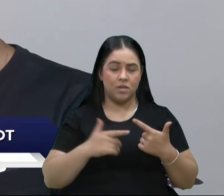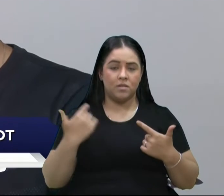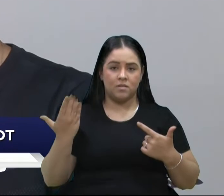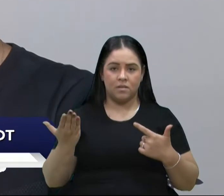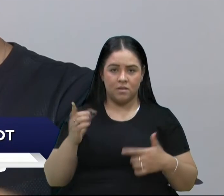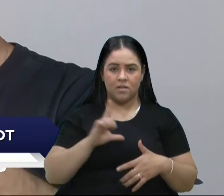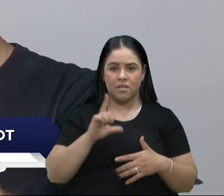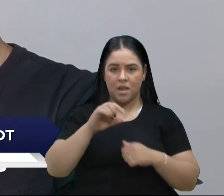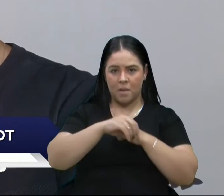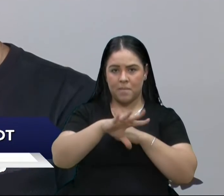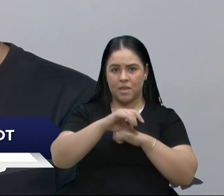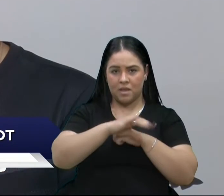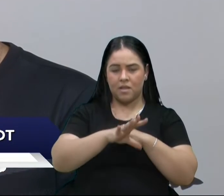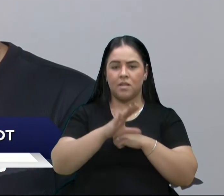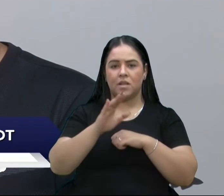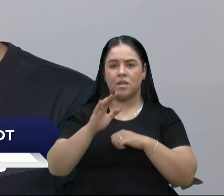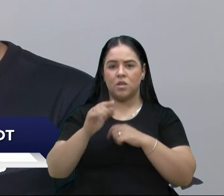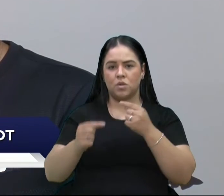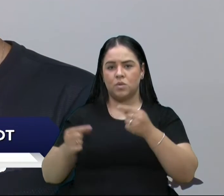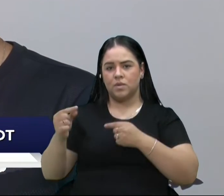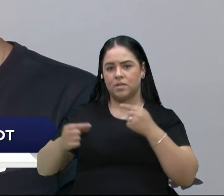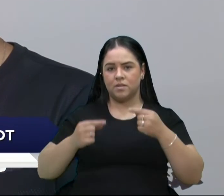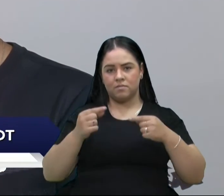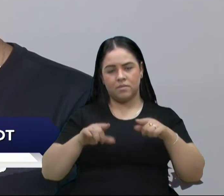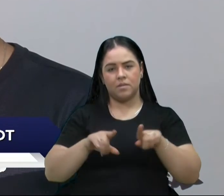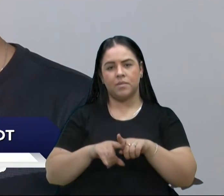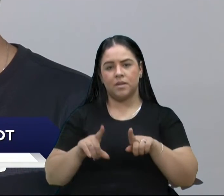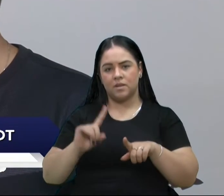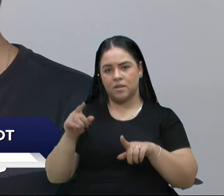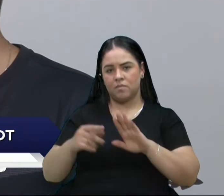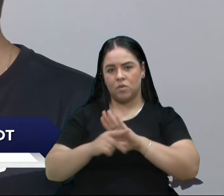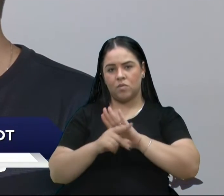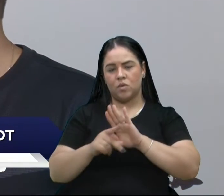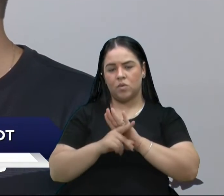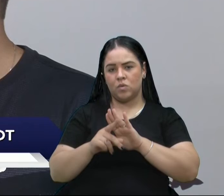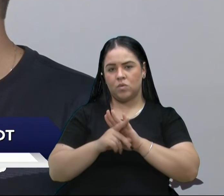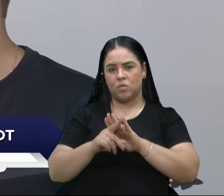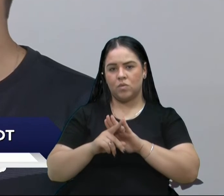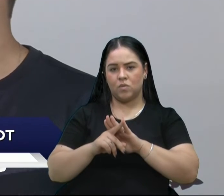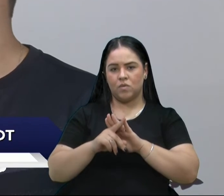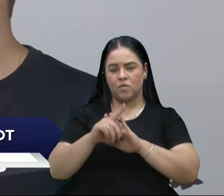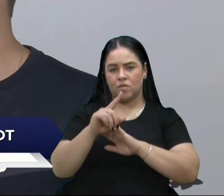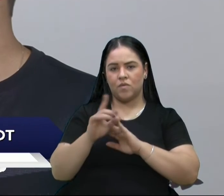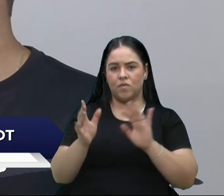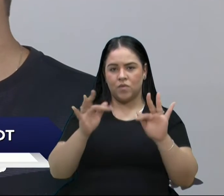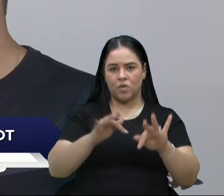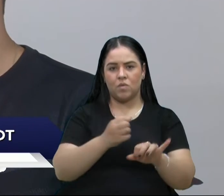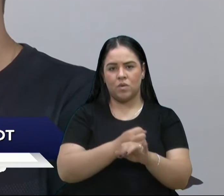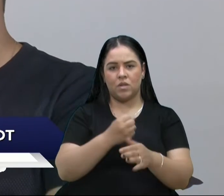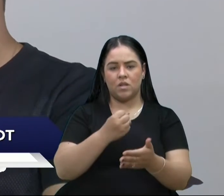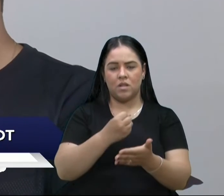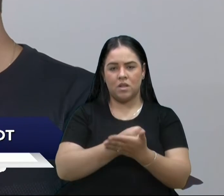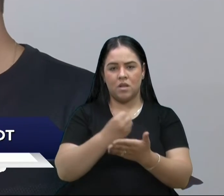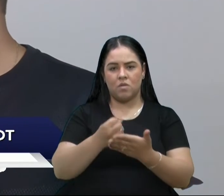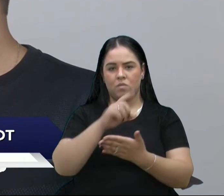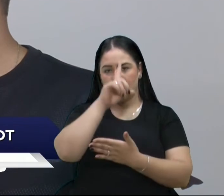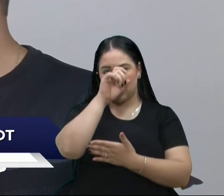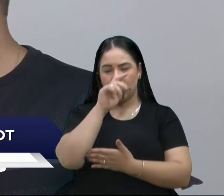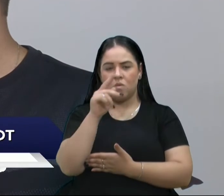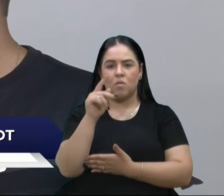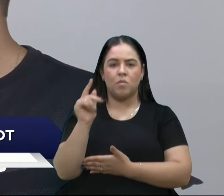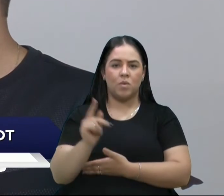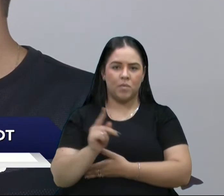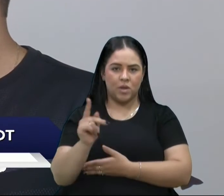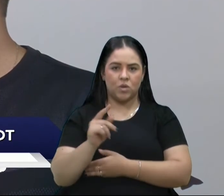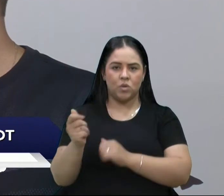aí na imprensa, nos debates da opinião pública, que é a questão do rompimento do contrato do Hospital Pompeia com a Prefeitura. Vários